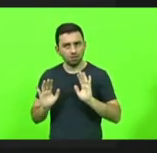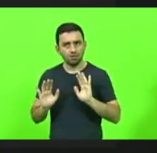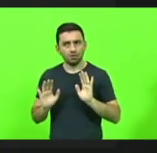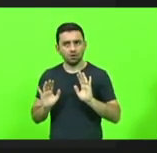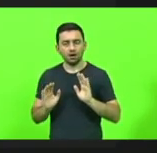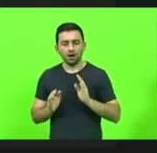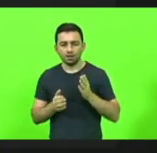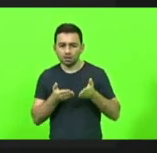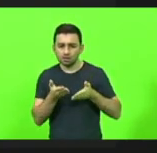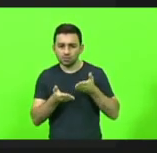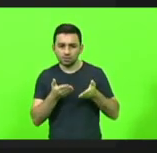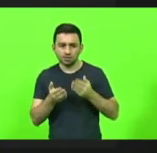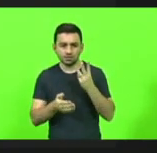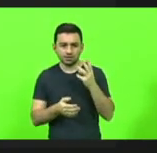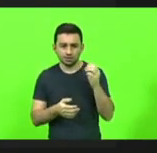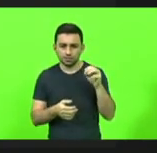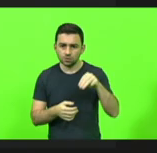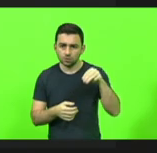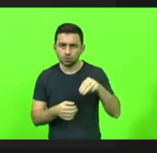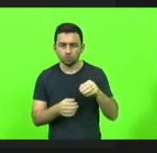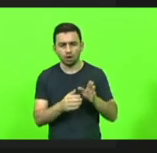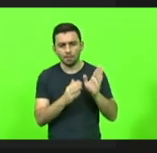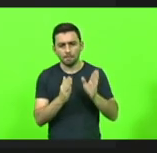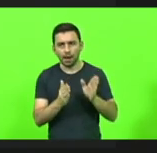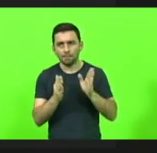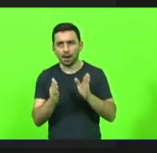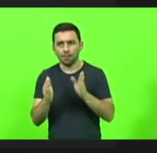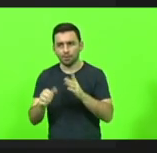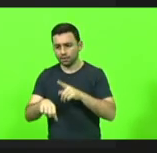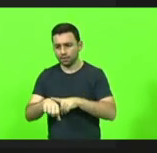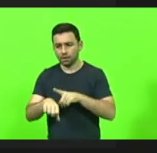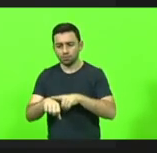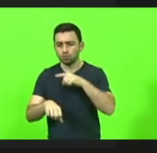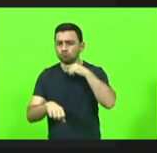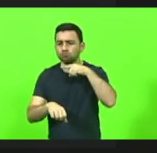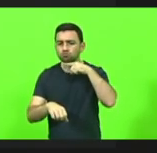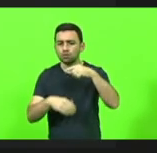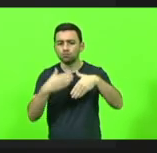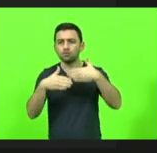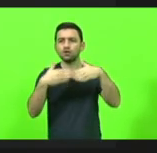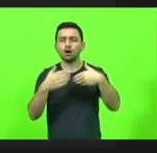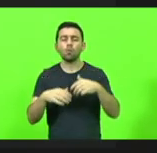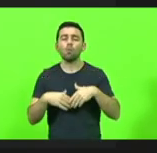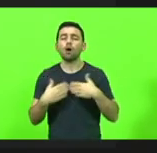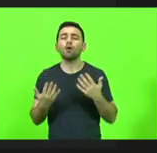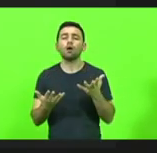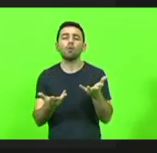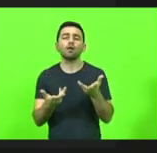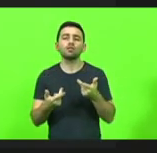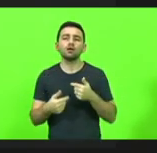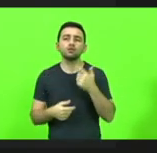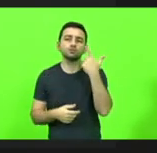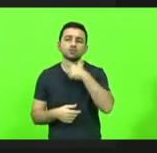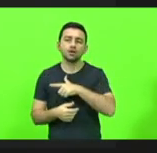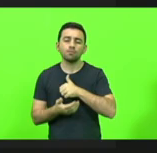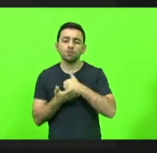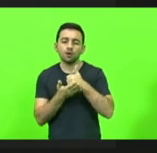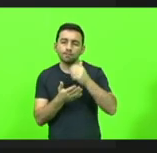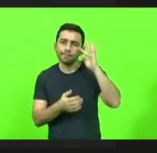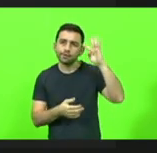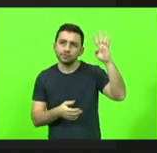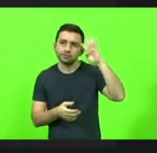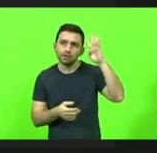30 minutos, um seguido atrás do outro, em que eu não tenho tempo nem para evoluir, qual é a qualidade de atendimento que eu vou dar para pensar